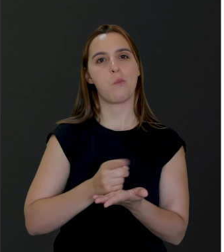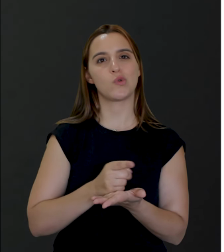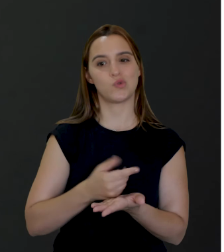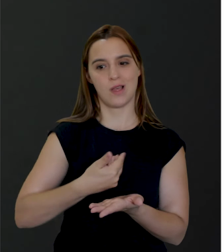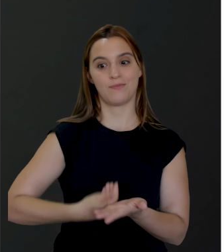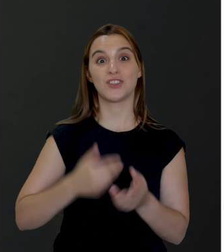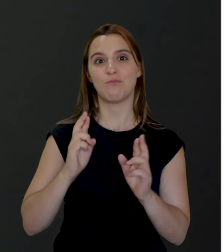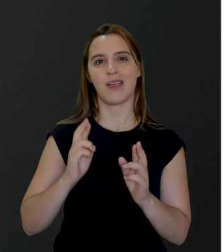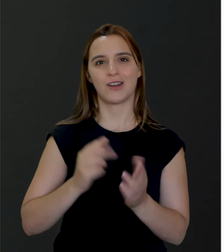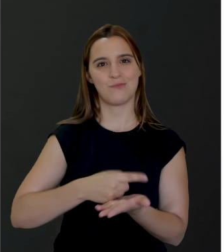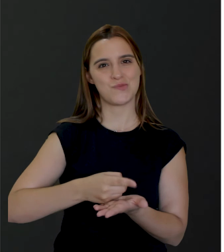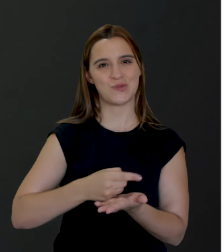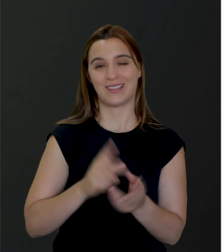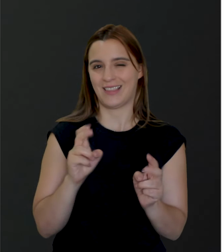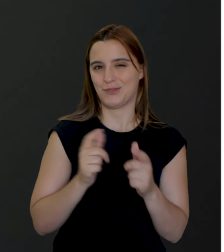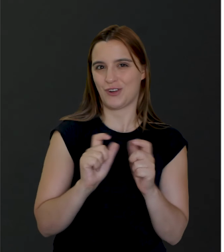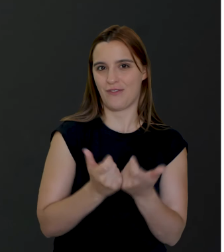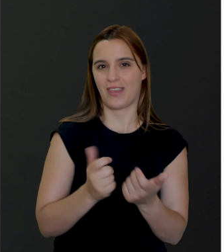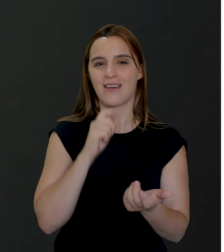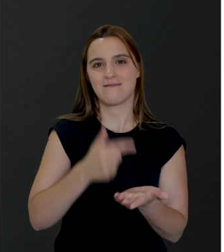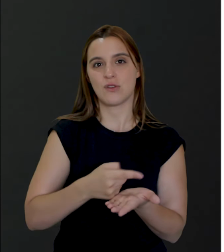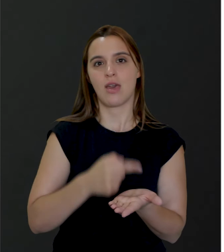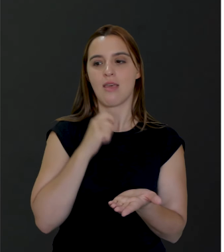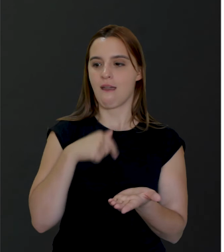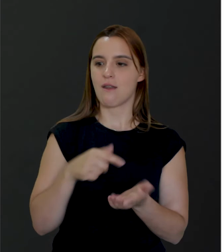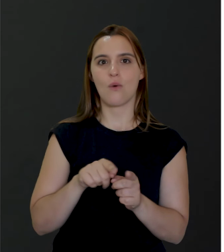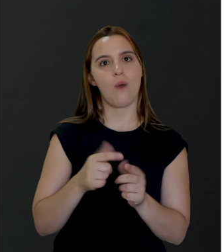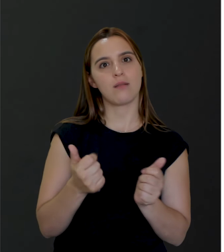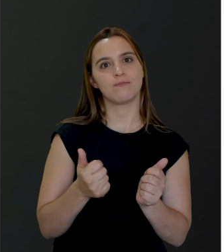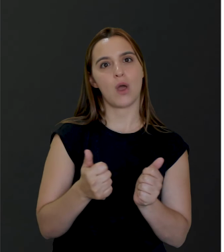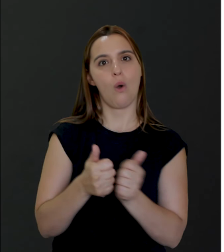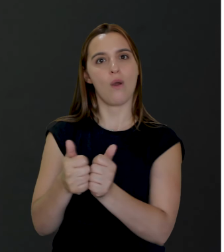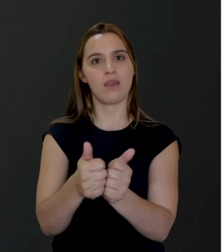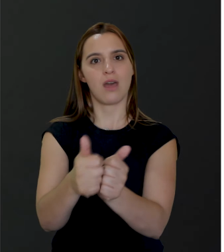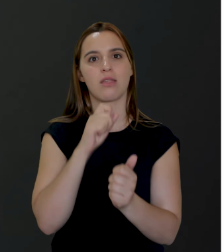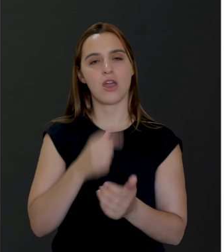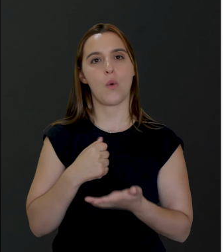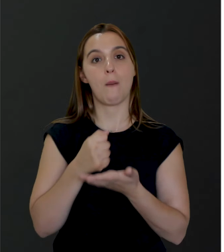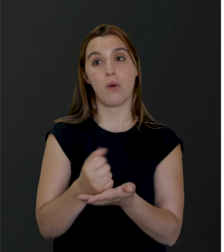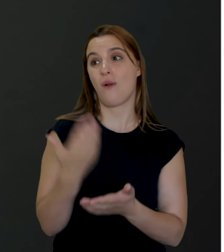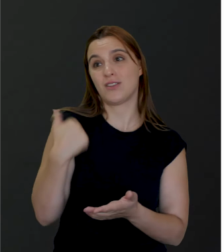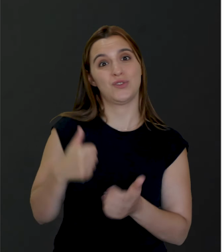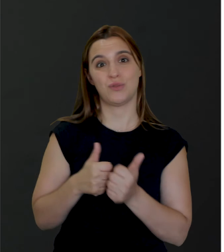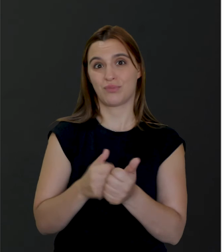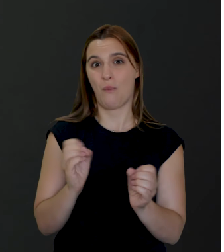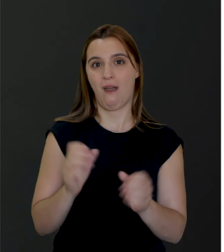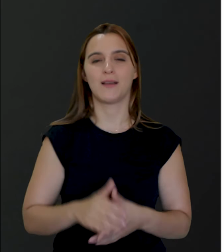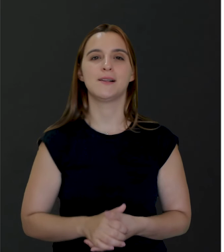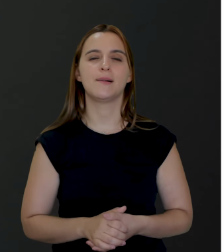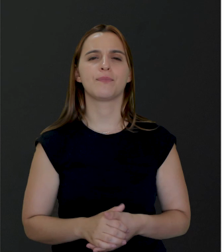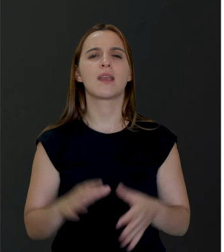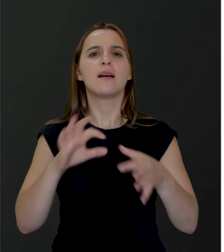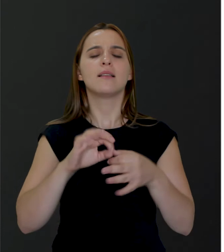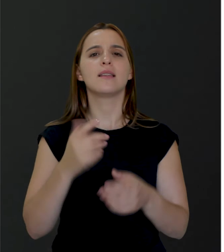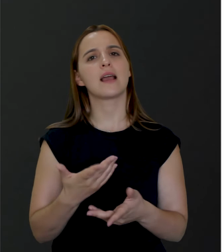aqui puxando à geografia para os ajudar a orientar o seu percurso, como eu não o tive durante o meu. Quanto